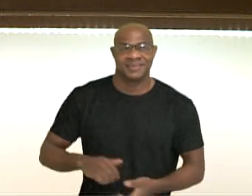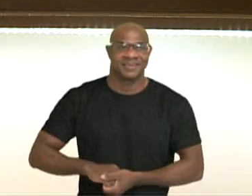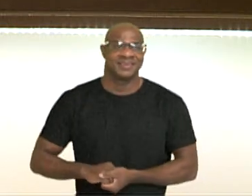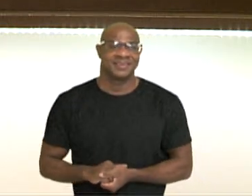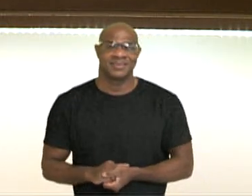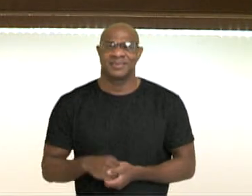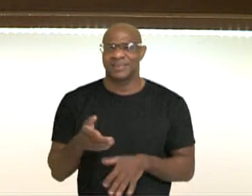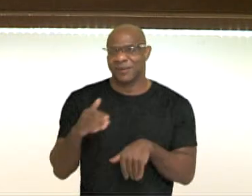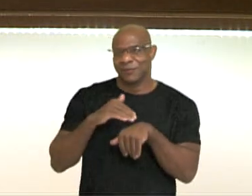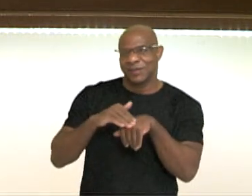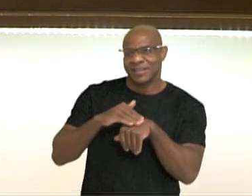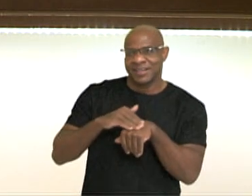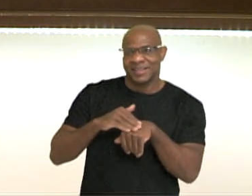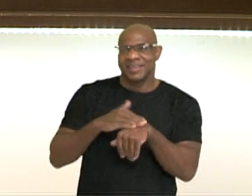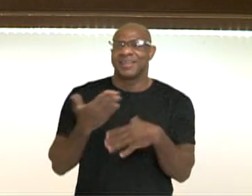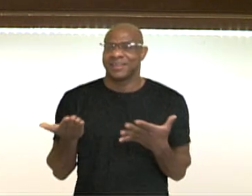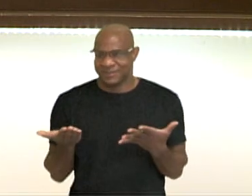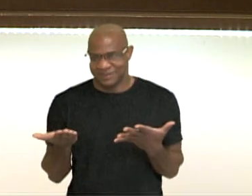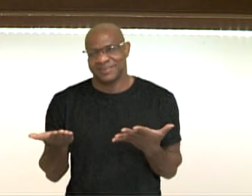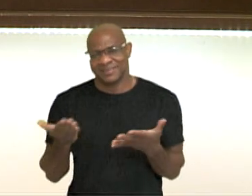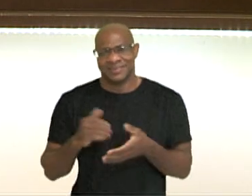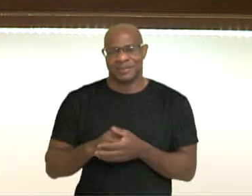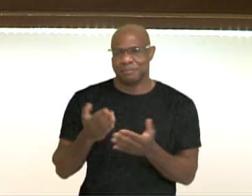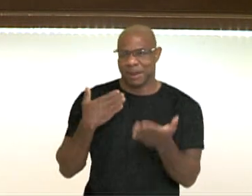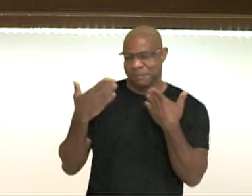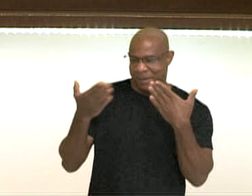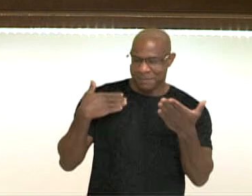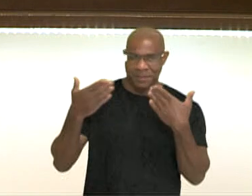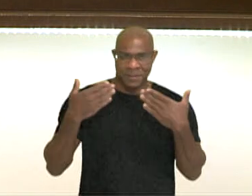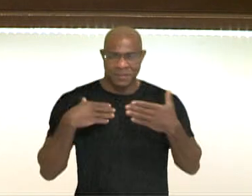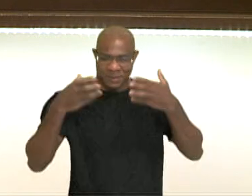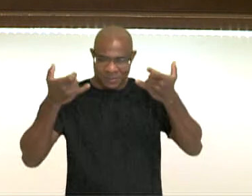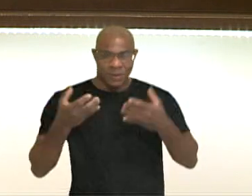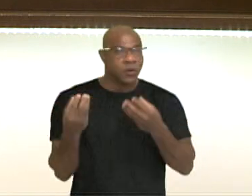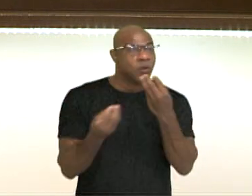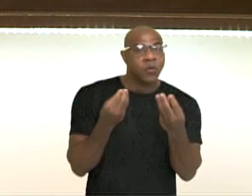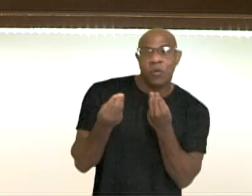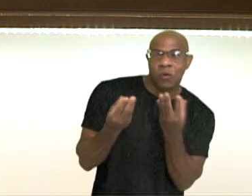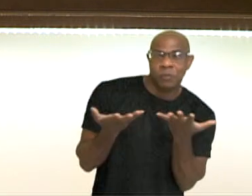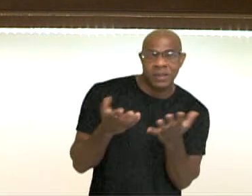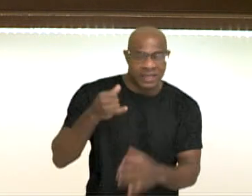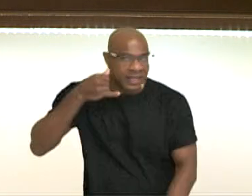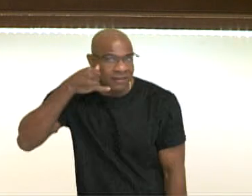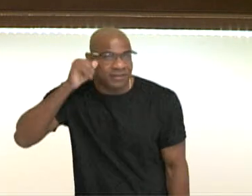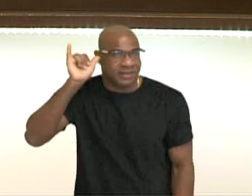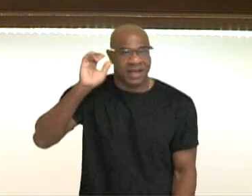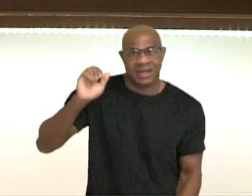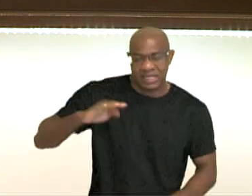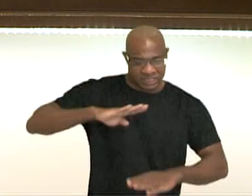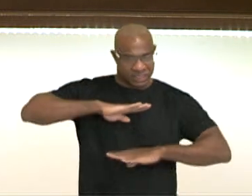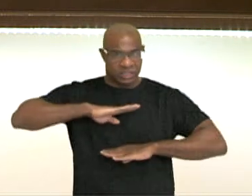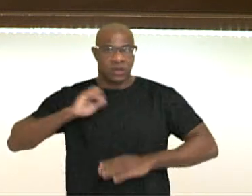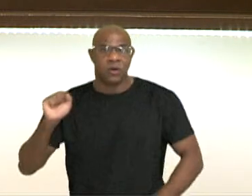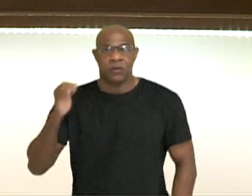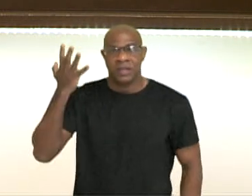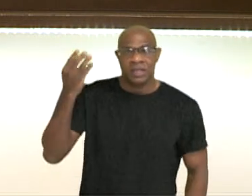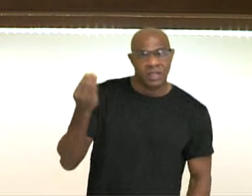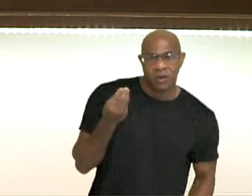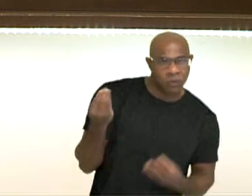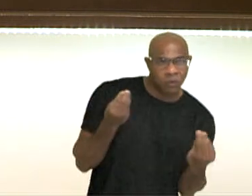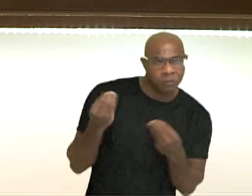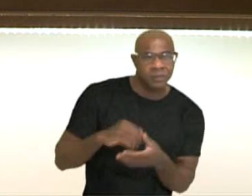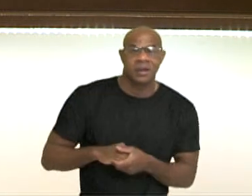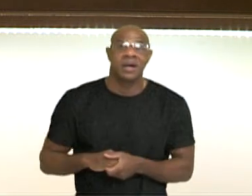você conversou com os teus colegas, debateu e discutiu a questão de como evitar que essas situações ocorram, não é mesmo? Então, o que a